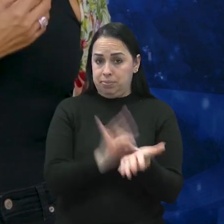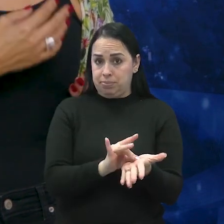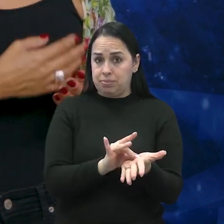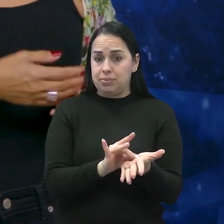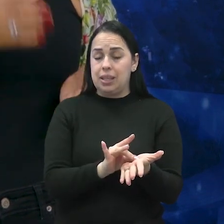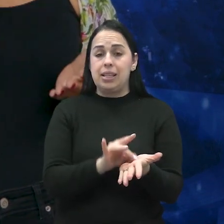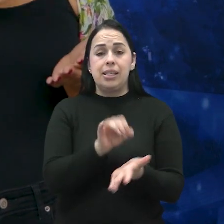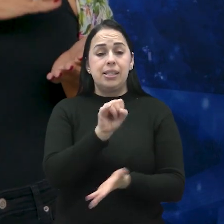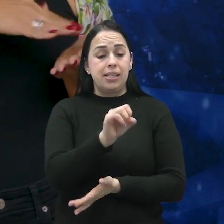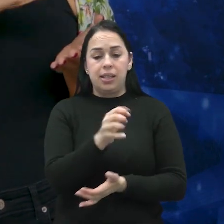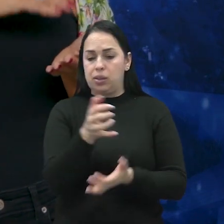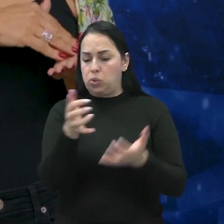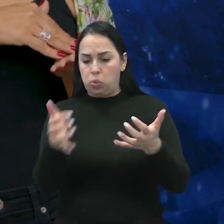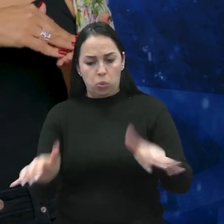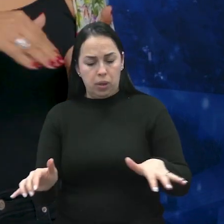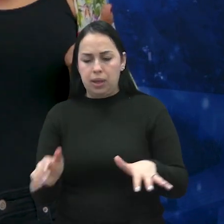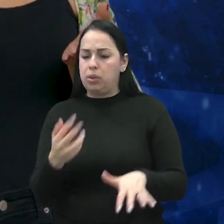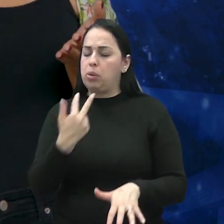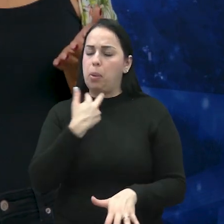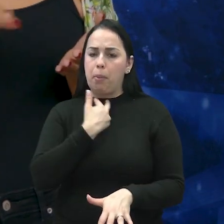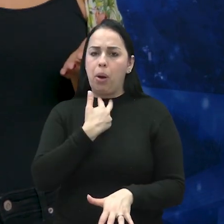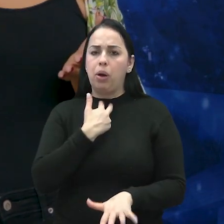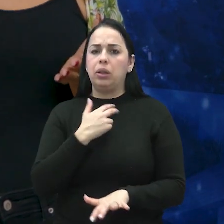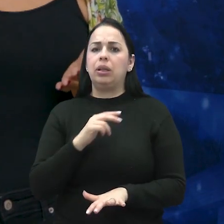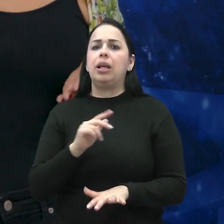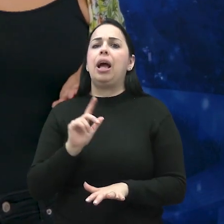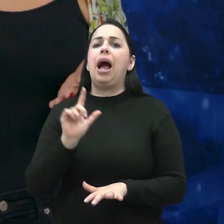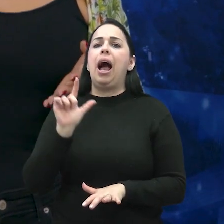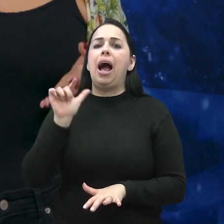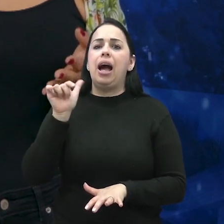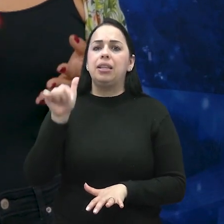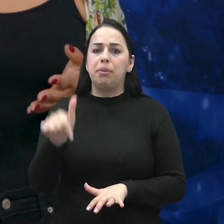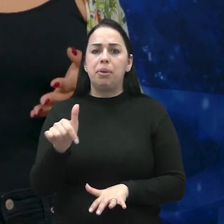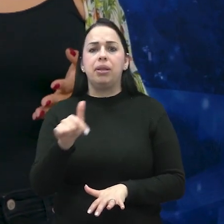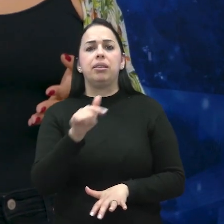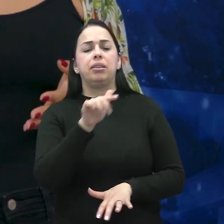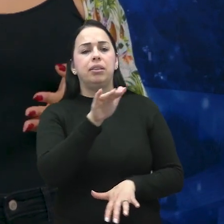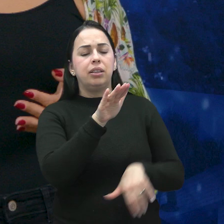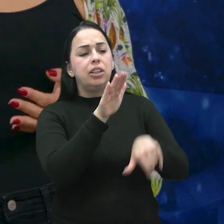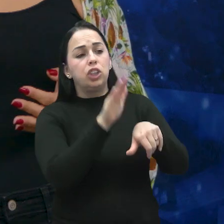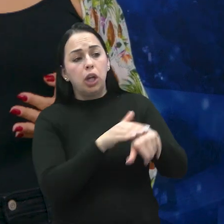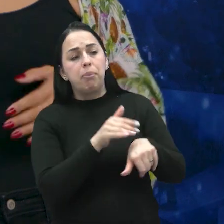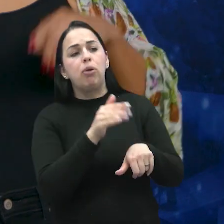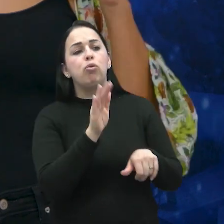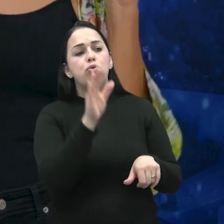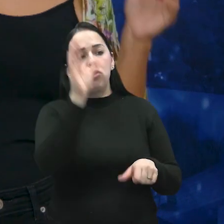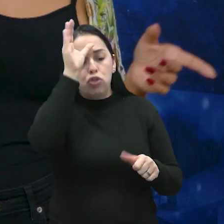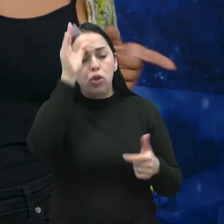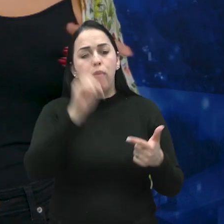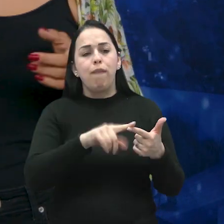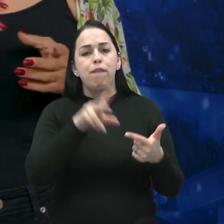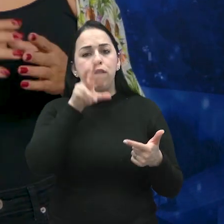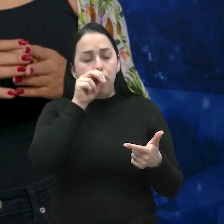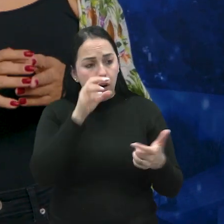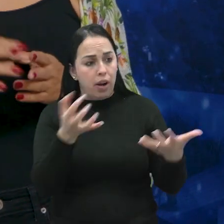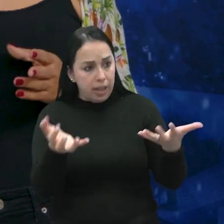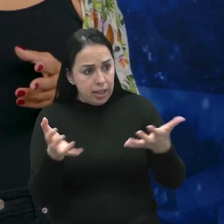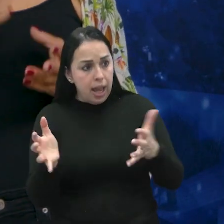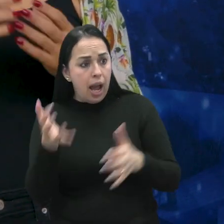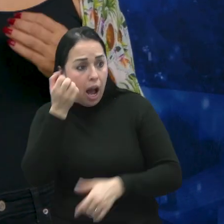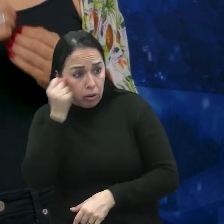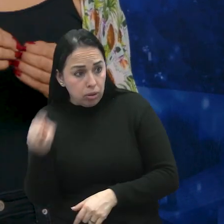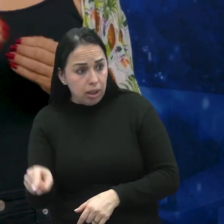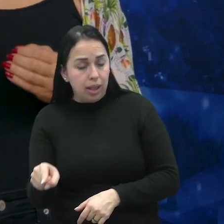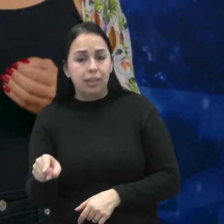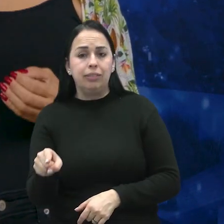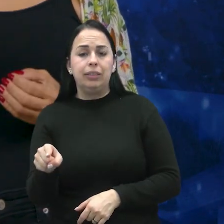família. Quando isso não é possível, estende-se, então a família é extensa, então os tios, os avós. Então, quando